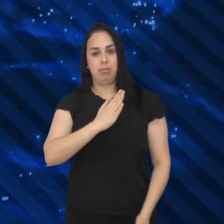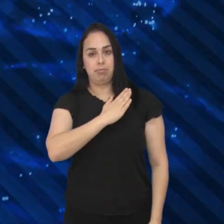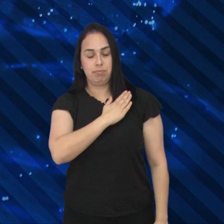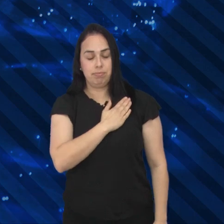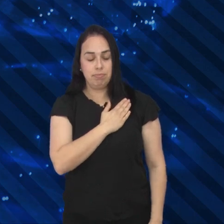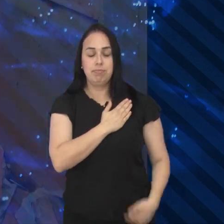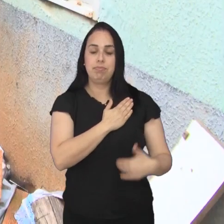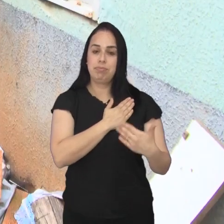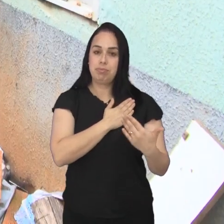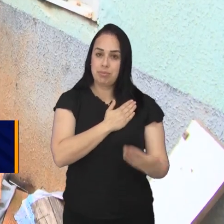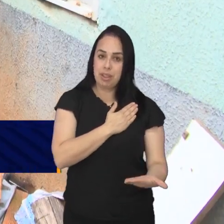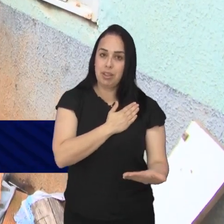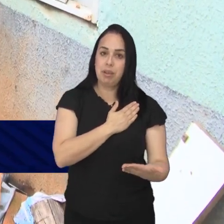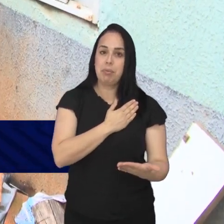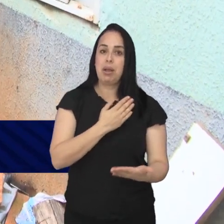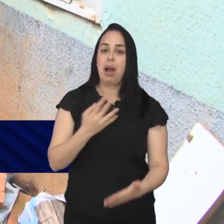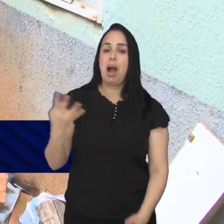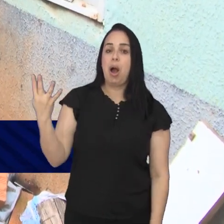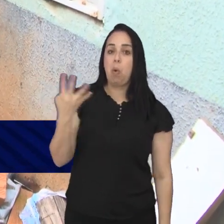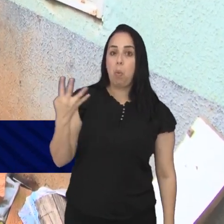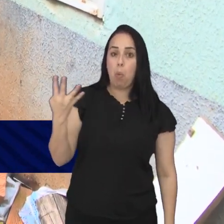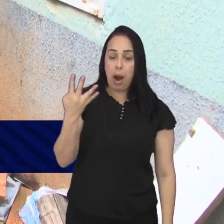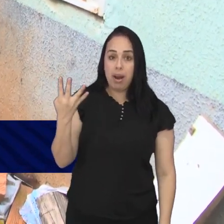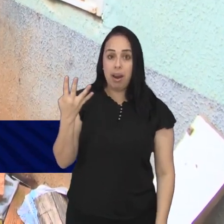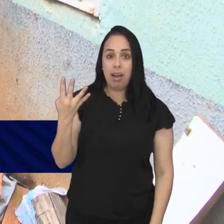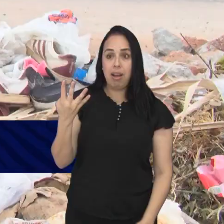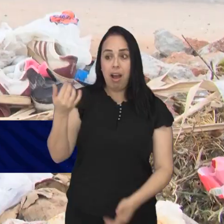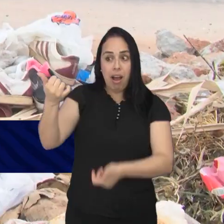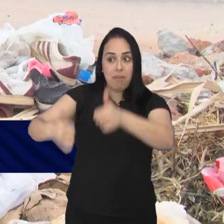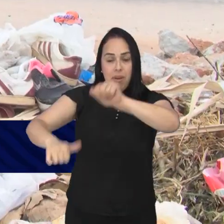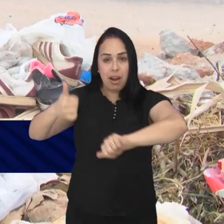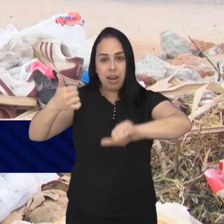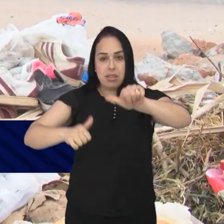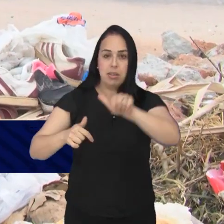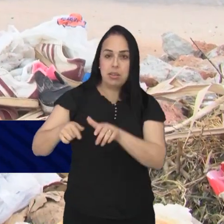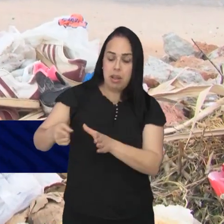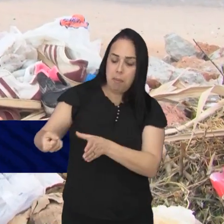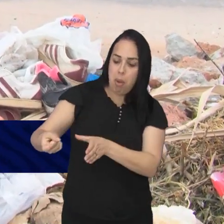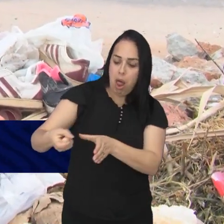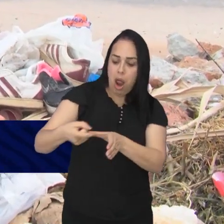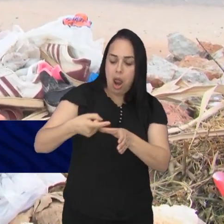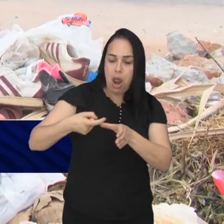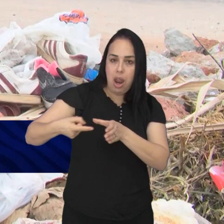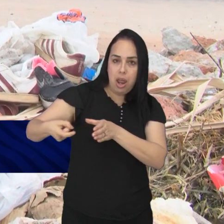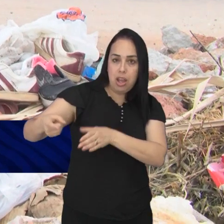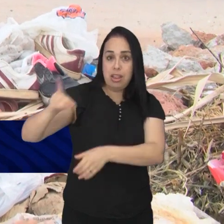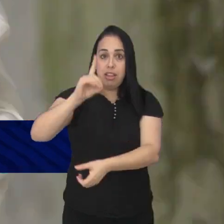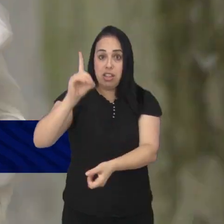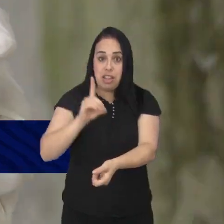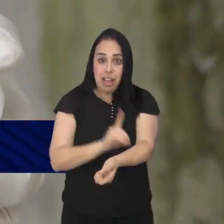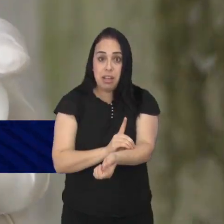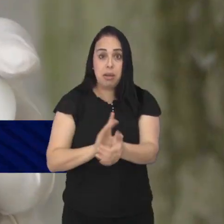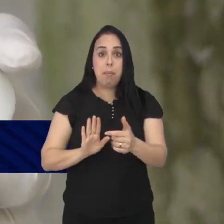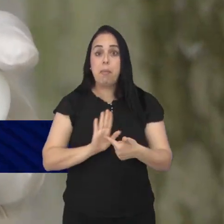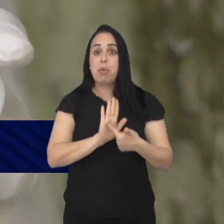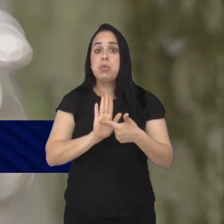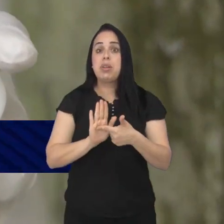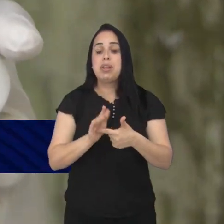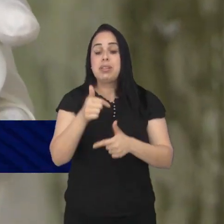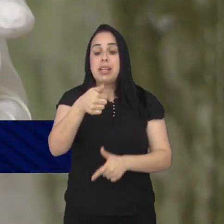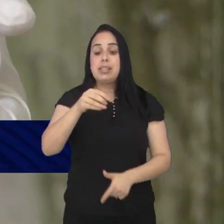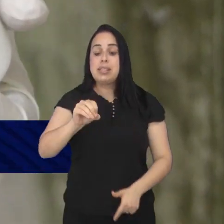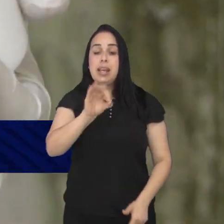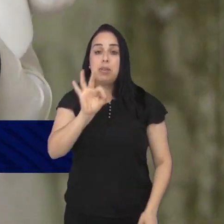ensino. E ainda o resultado da 4ª avaliação de densidade larvária de São José dos Campos, que mostrou um aumento